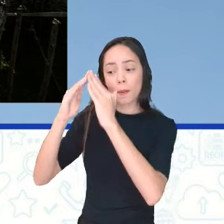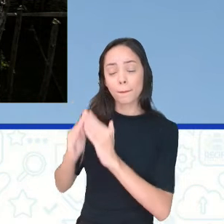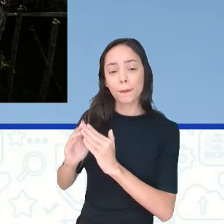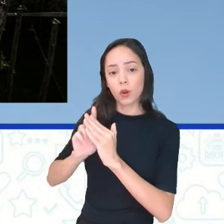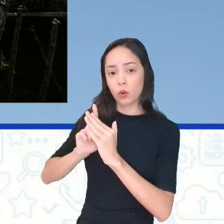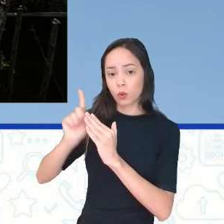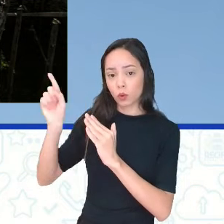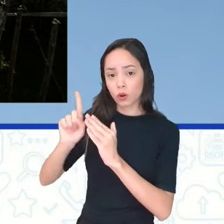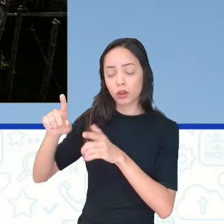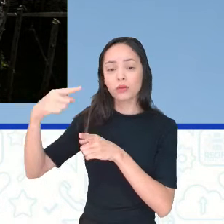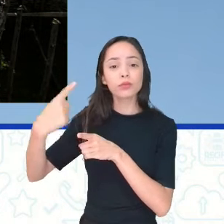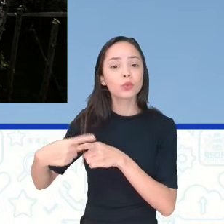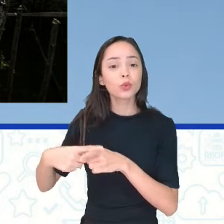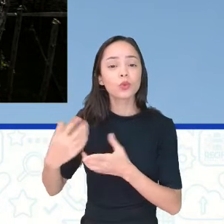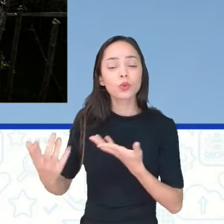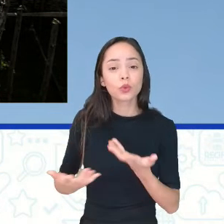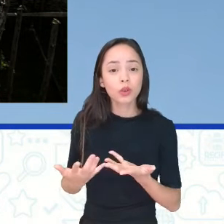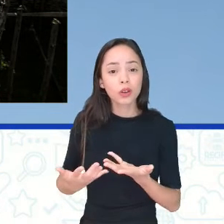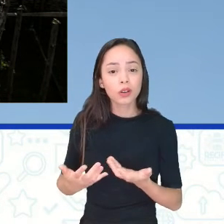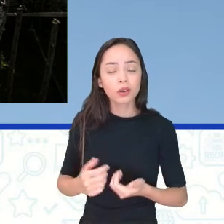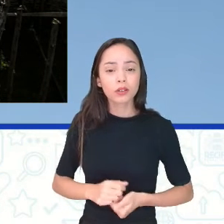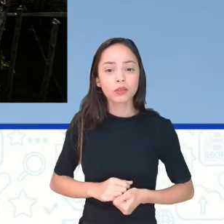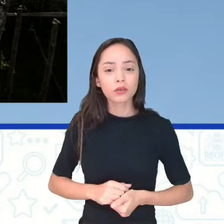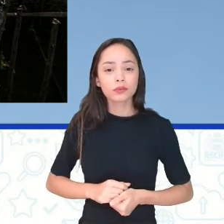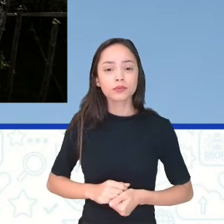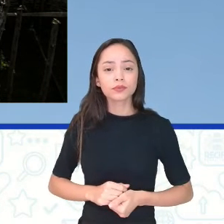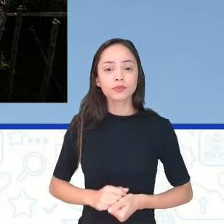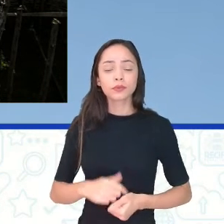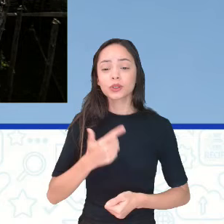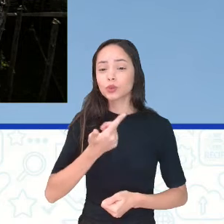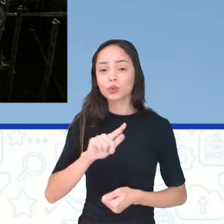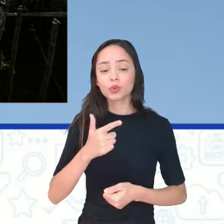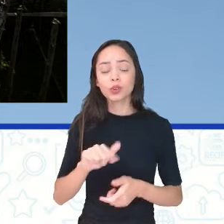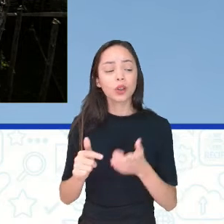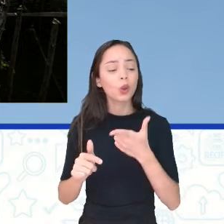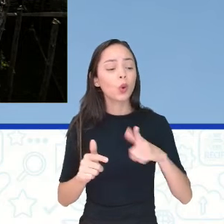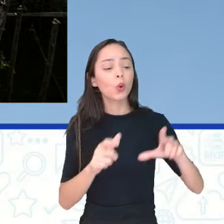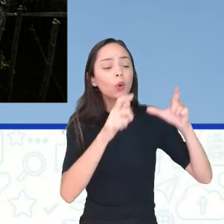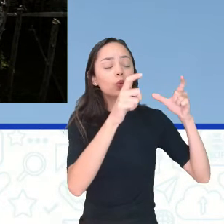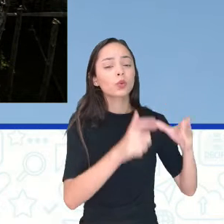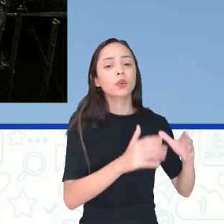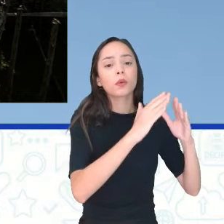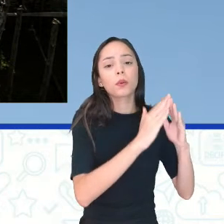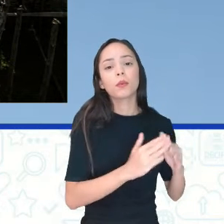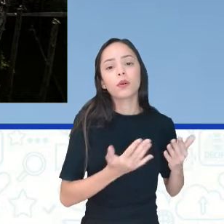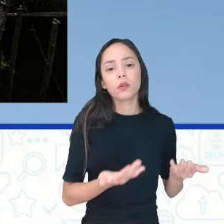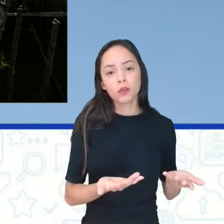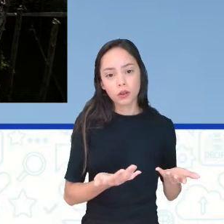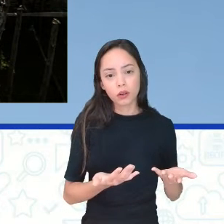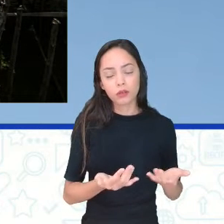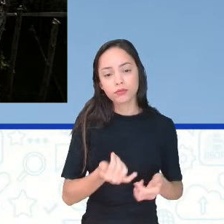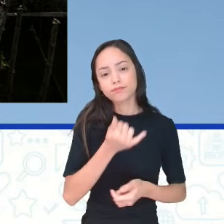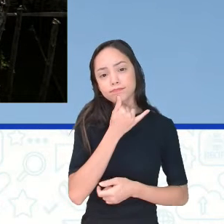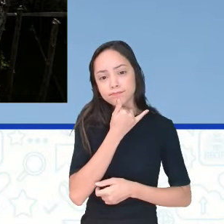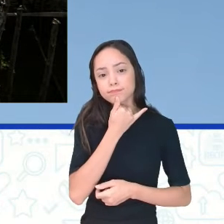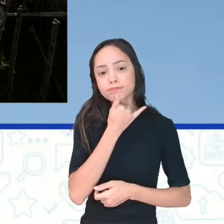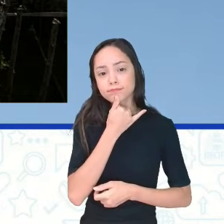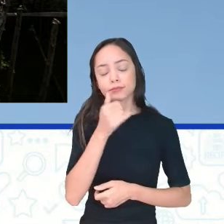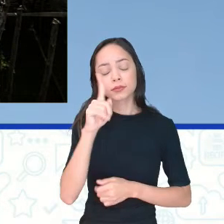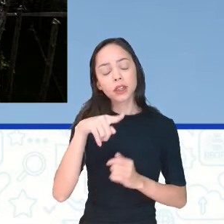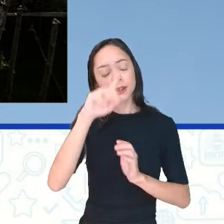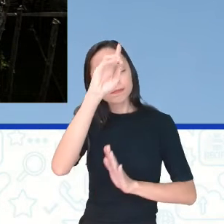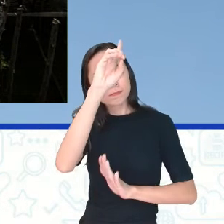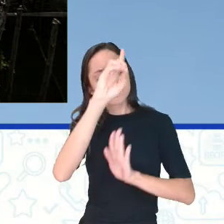esses lugares porque lhes é negado o direito de habitar. Né? Um direito